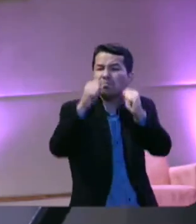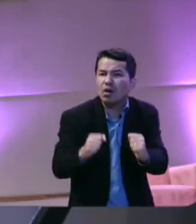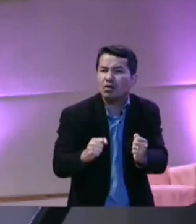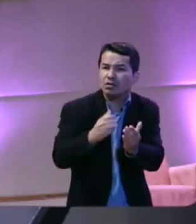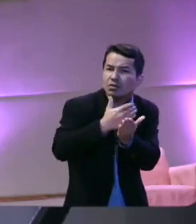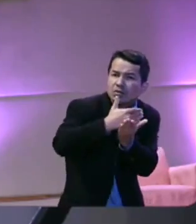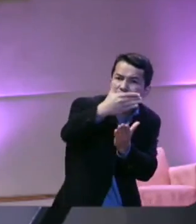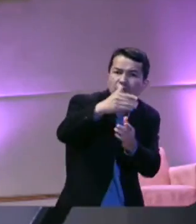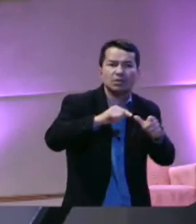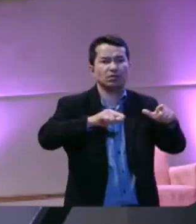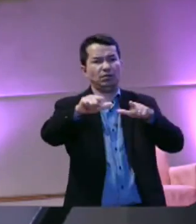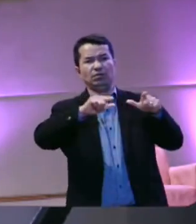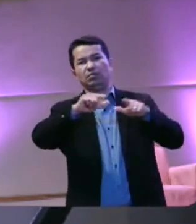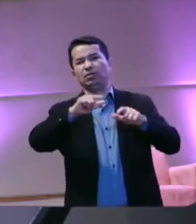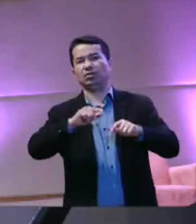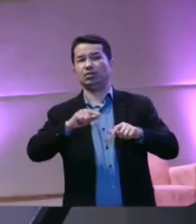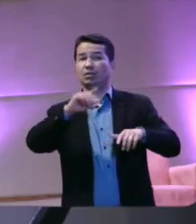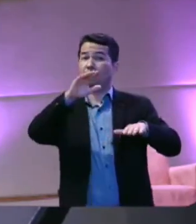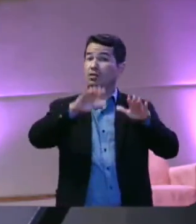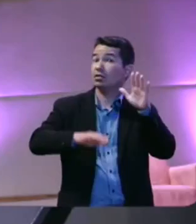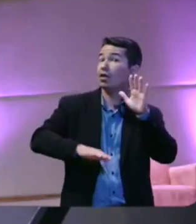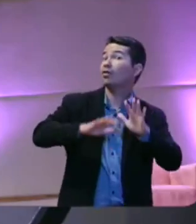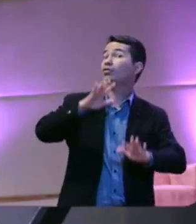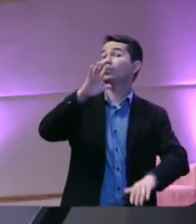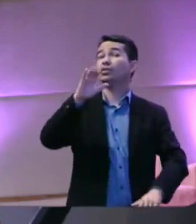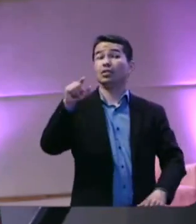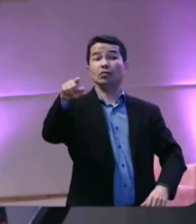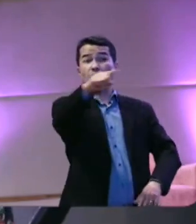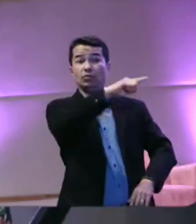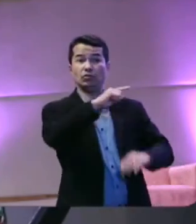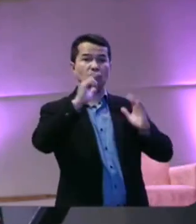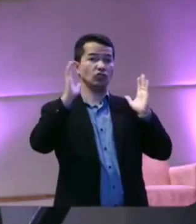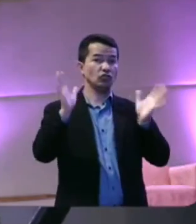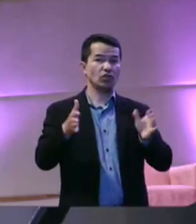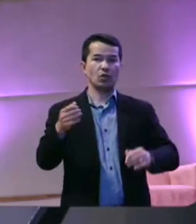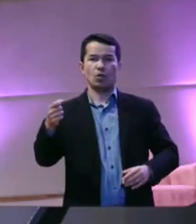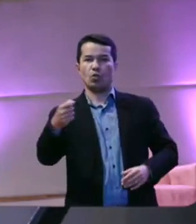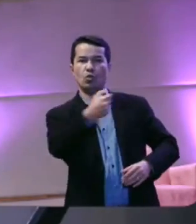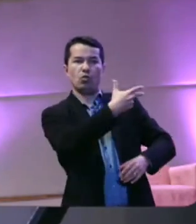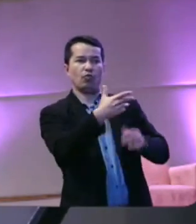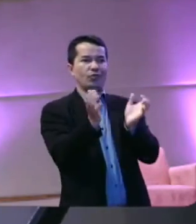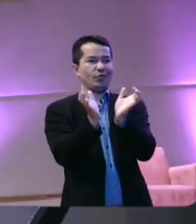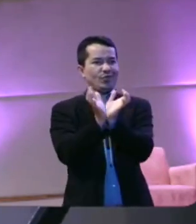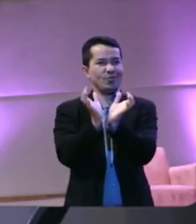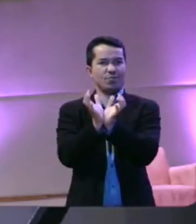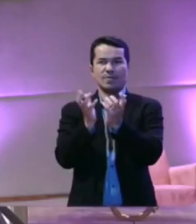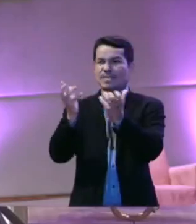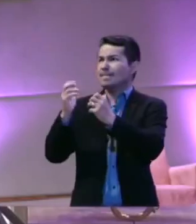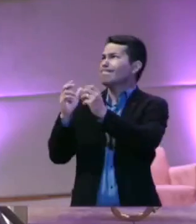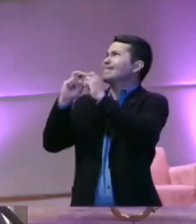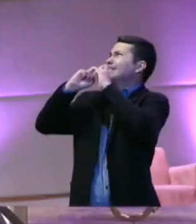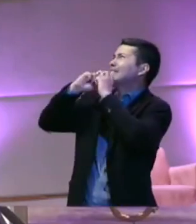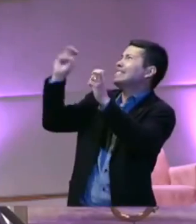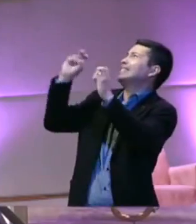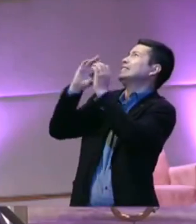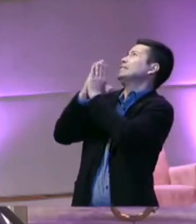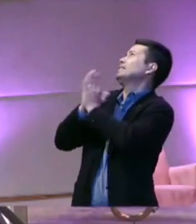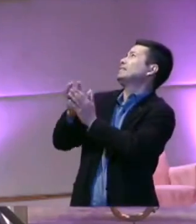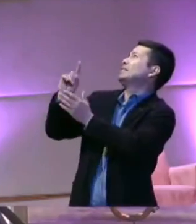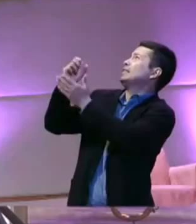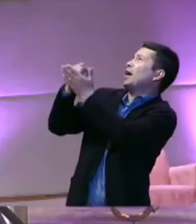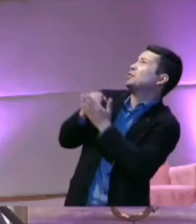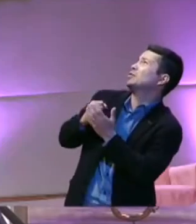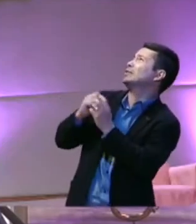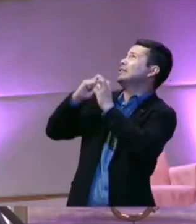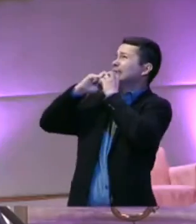você que já faz parte dessa geração, que deseja, que chama, que atrai a presença de Deus, que quer